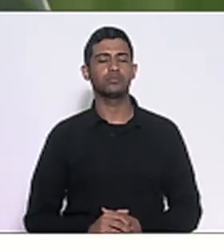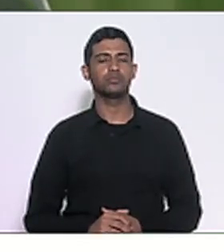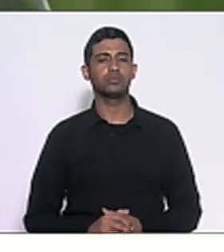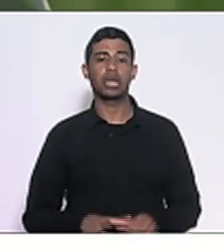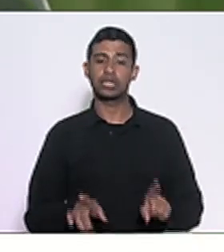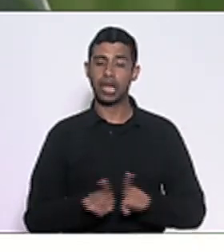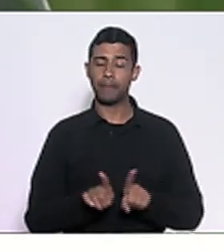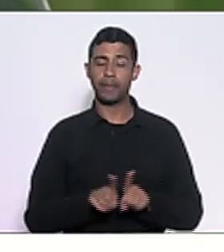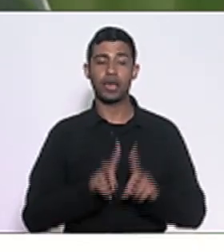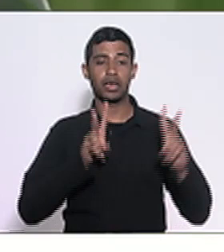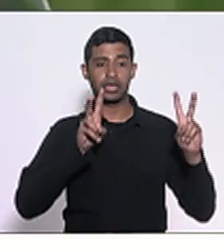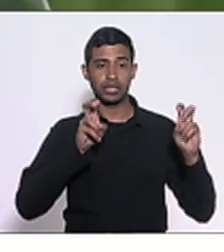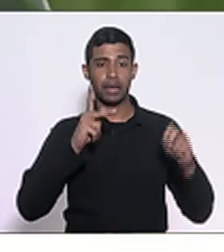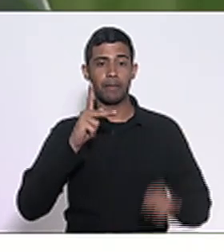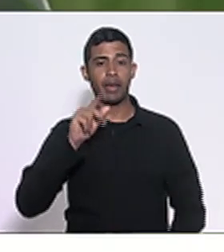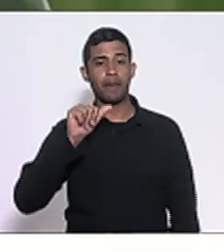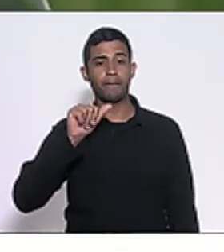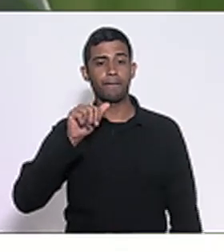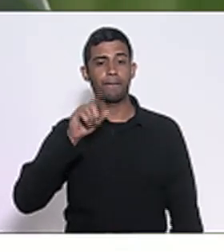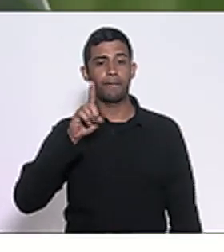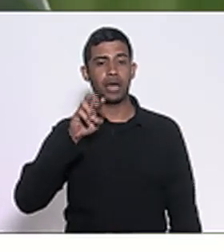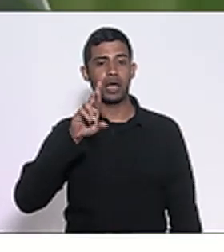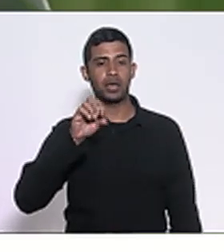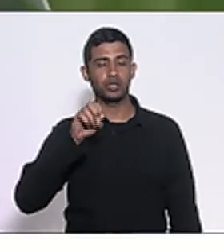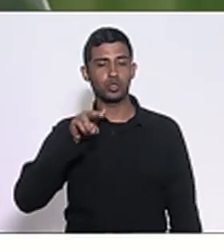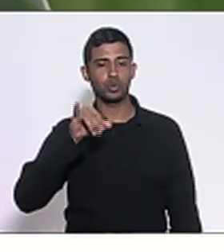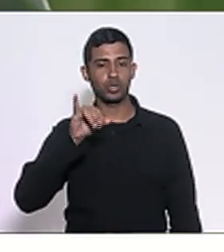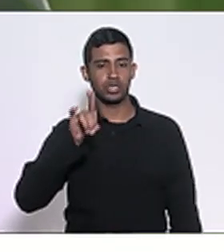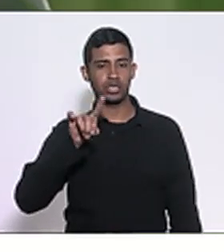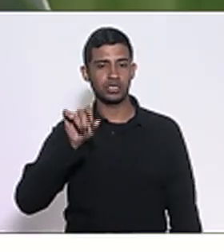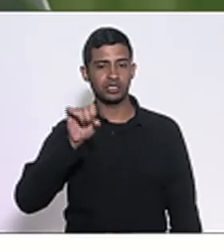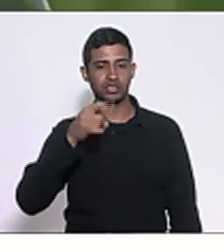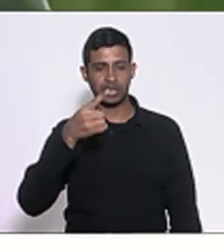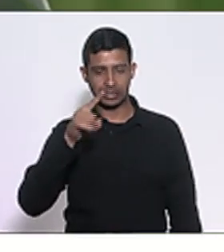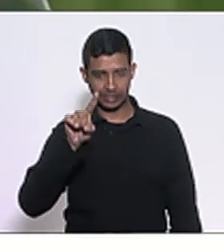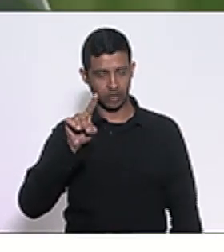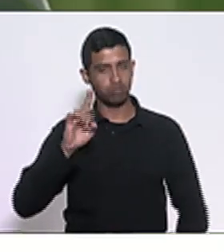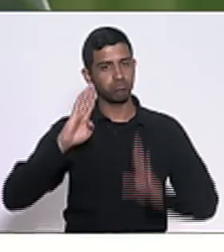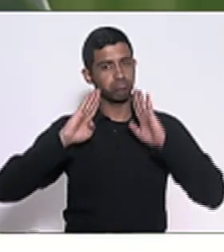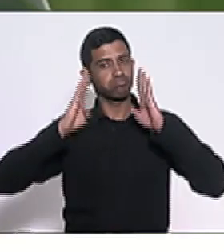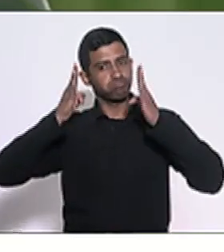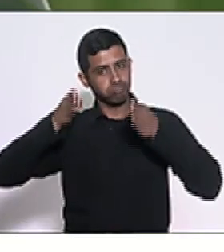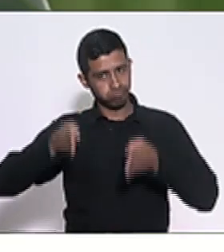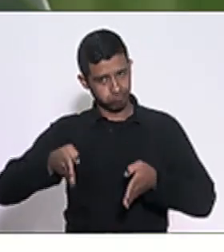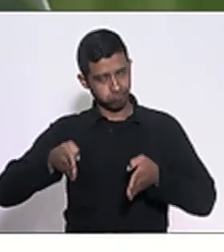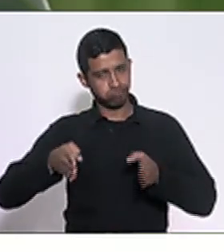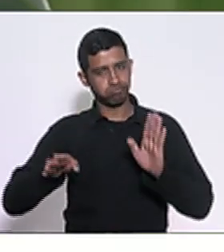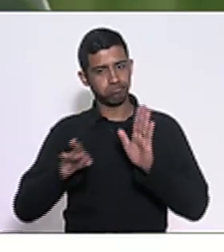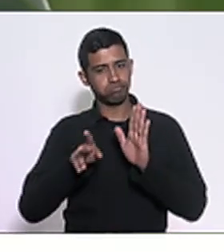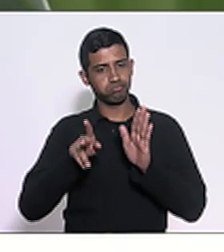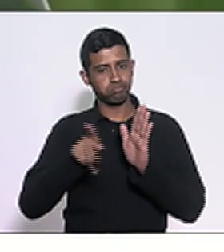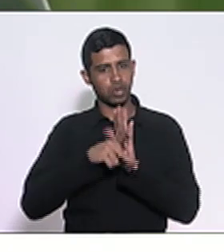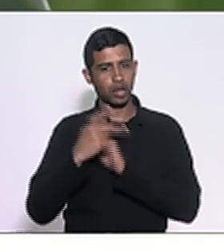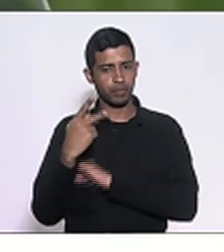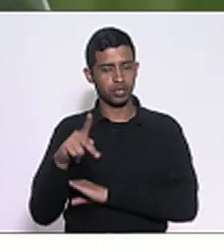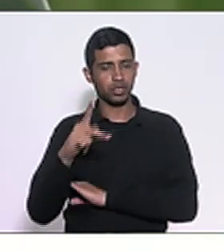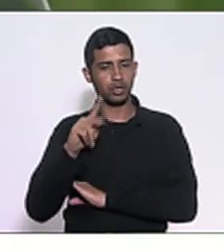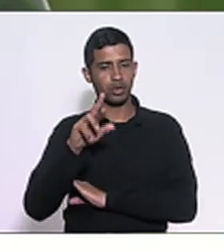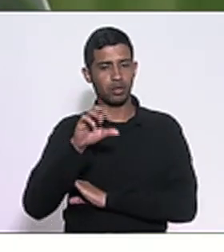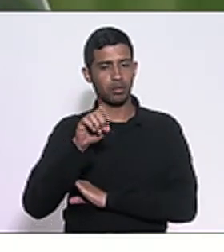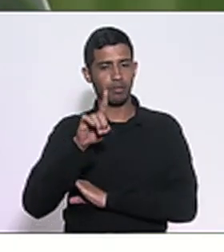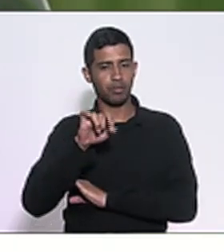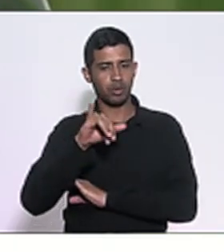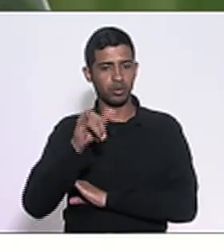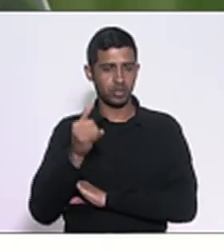padronização e ficar em posse do Proderj, a questão também dos sites governamentais, toda a